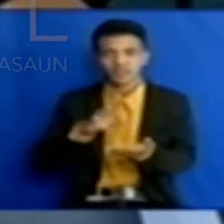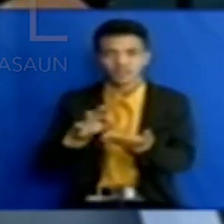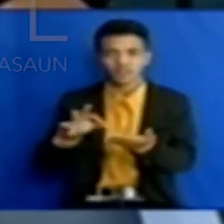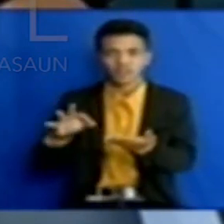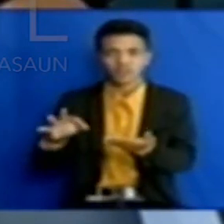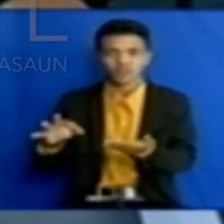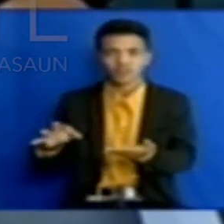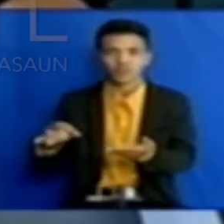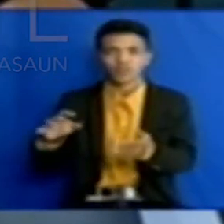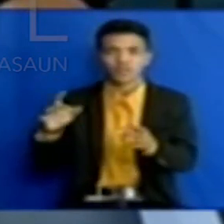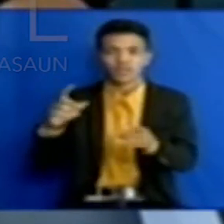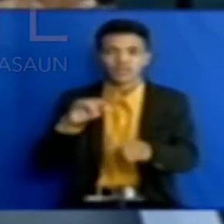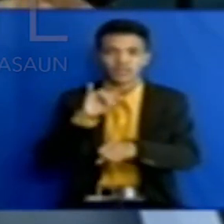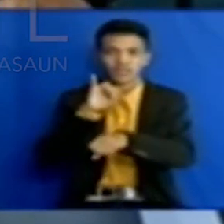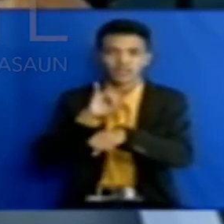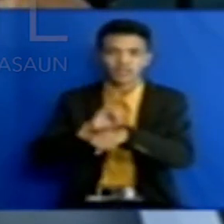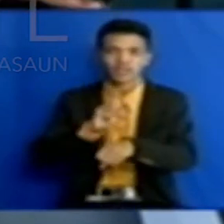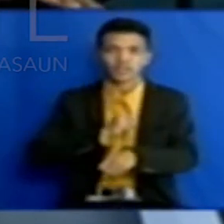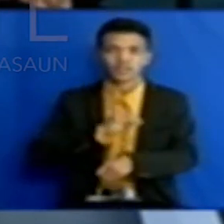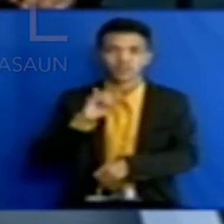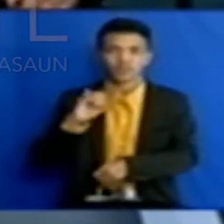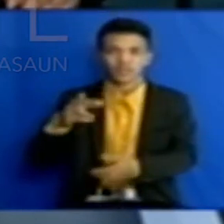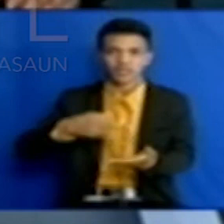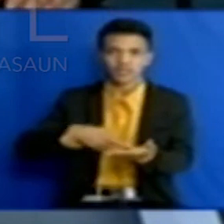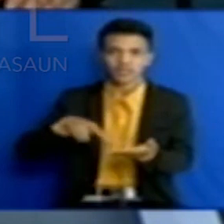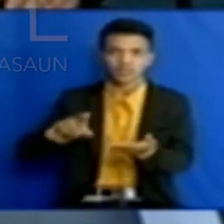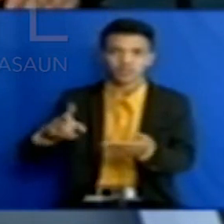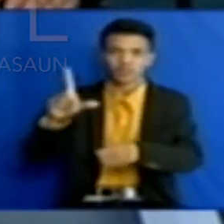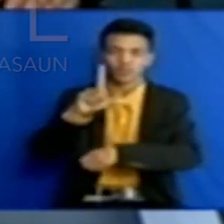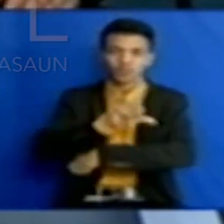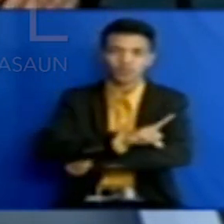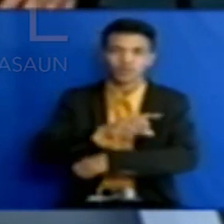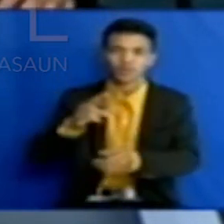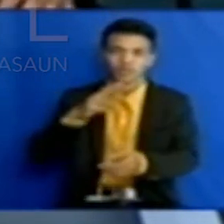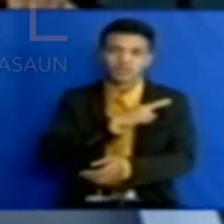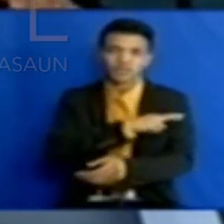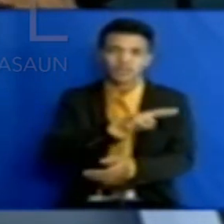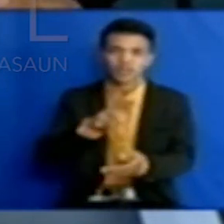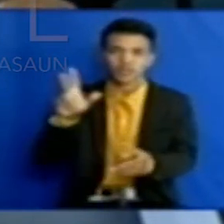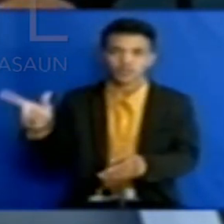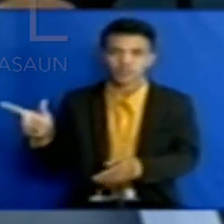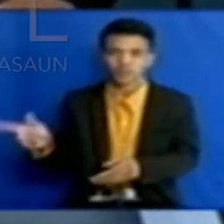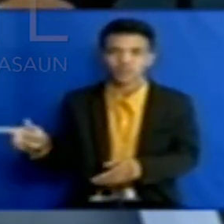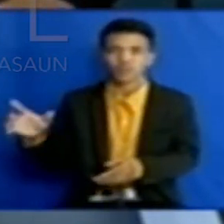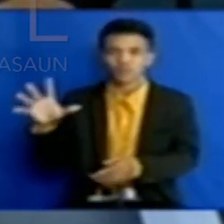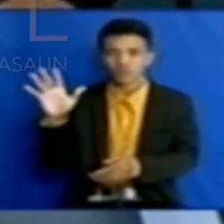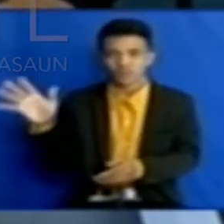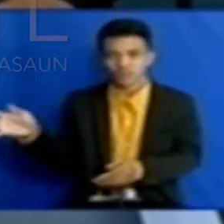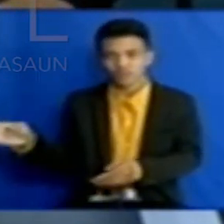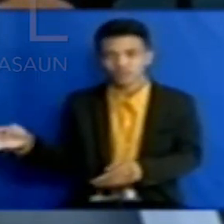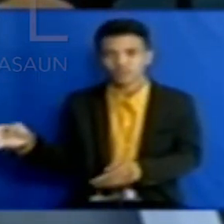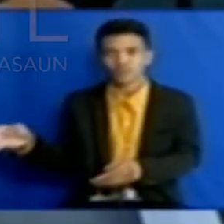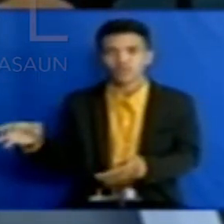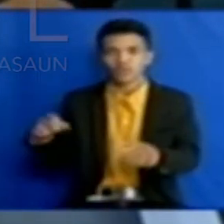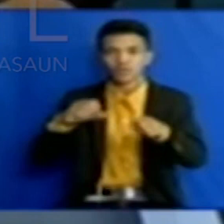Escritório Paróquia Nossa Senhora de Fátima Suai registra cada lorong e estarani rua nulo to o hat nulo.